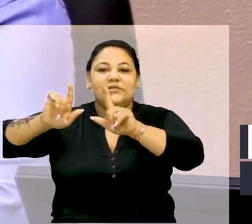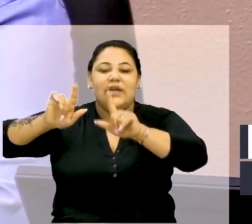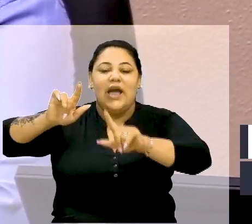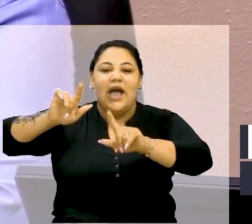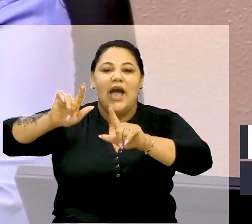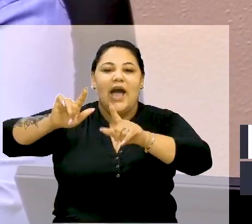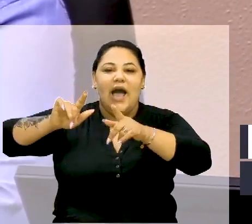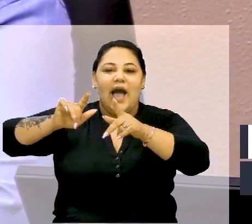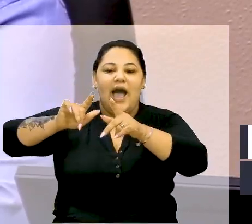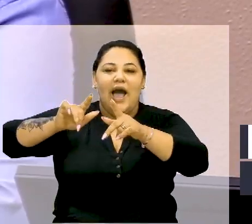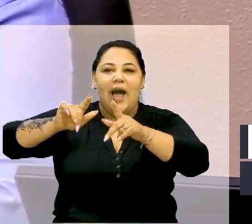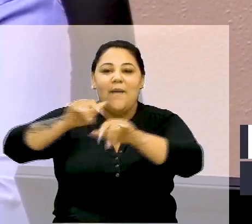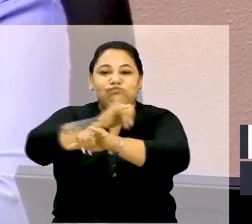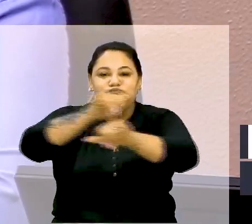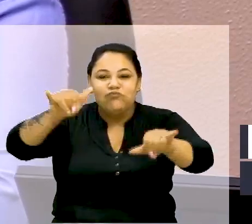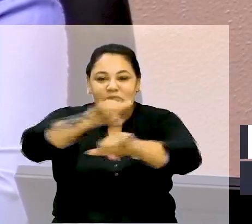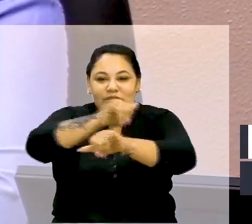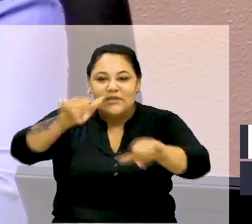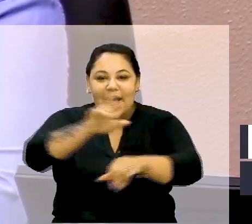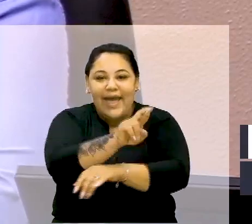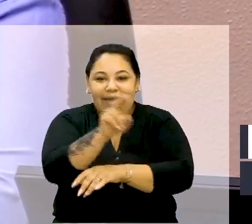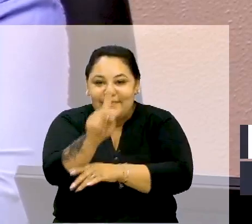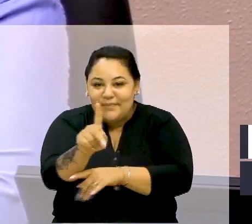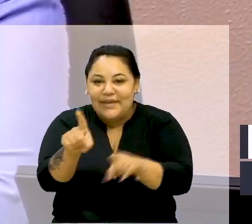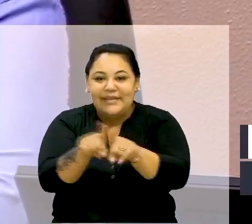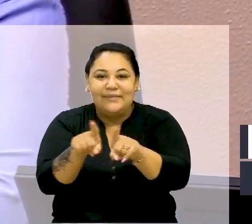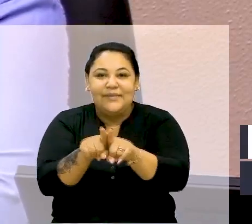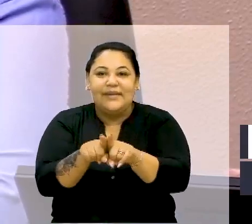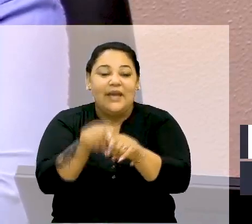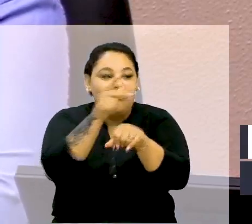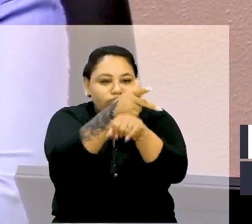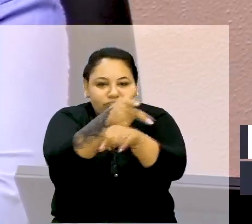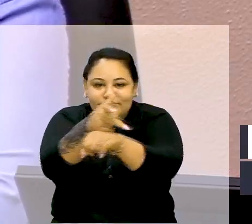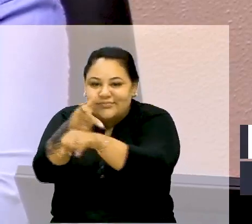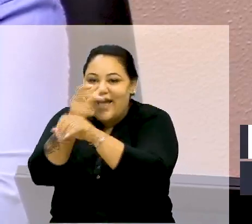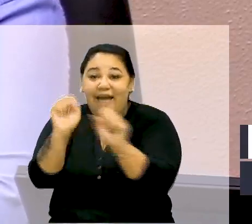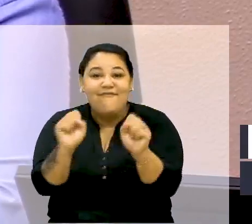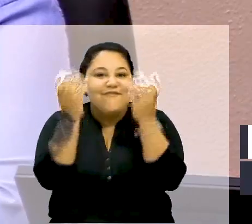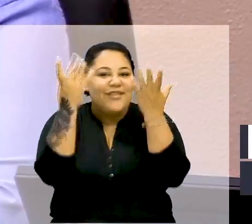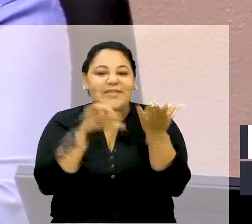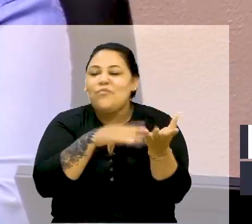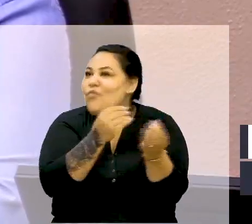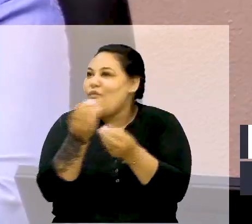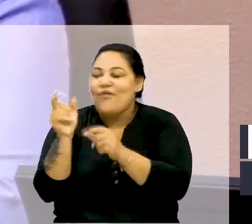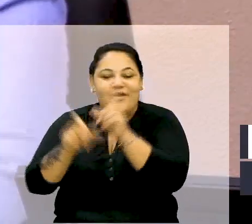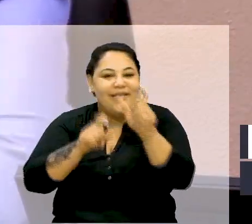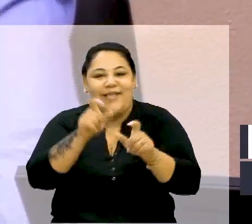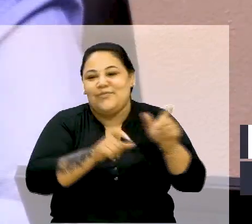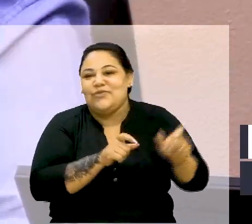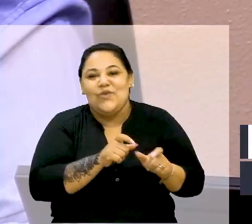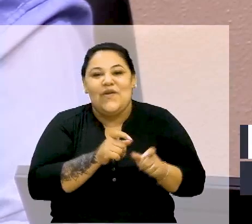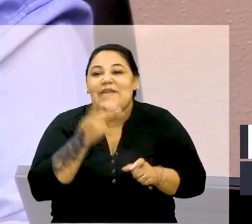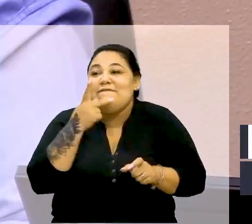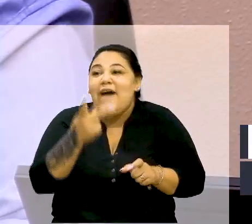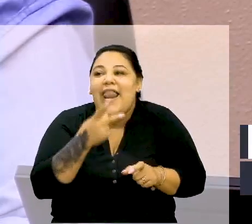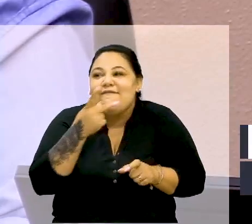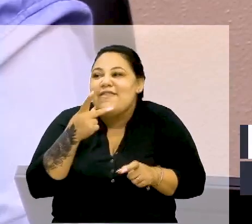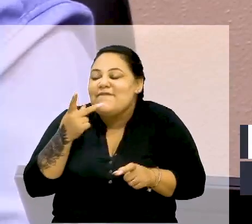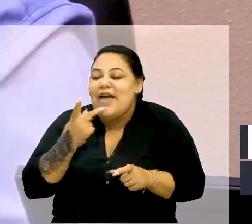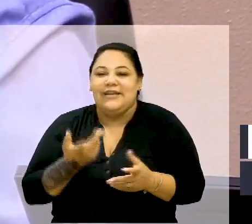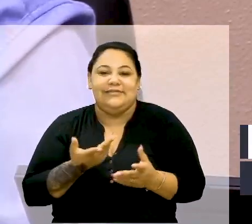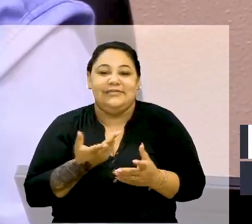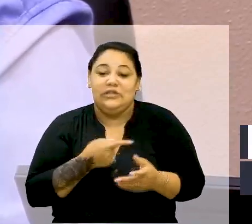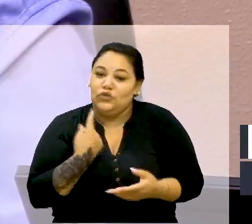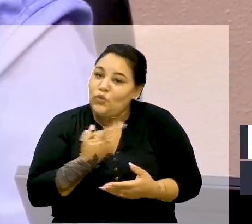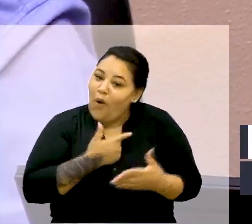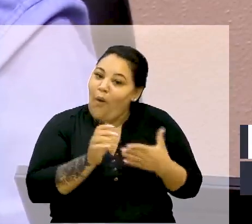também conta muita história, o pessoal de relações públicas, quando cobre os eventos, nesses eventos são muitas histórias, nós do jornalismo, e essas